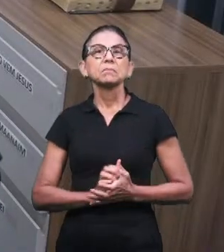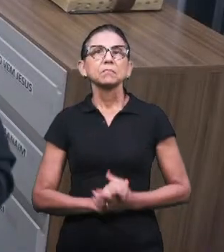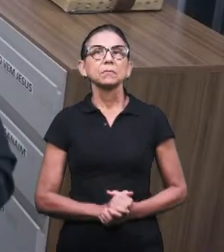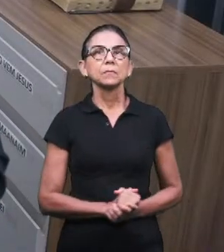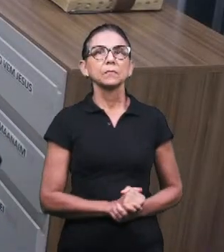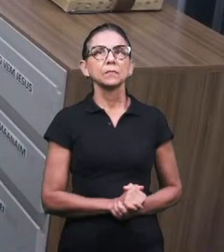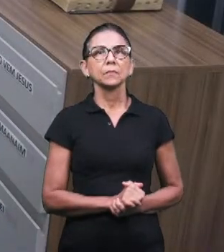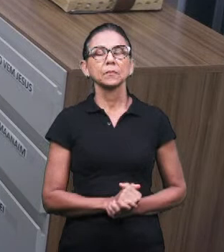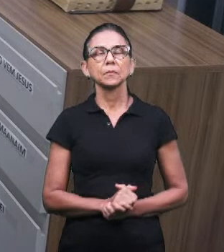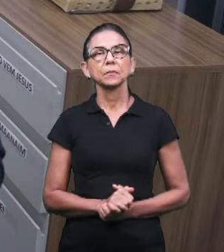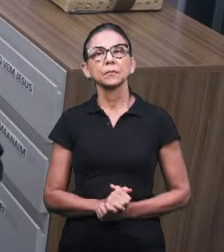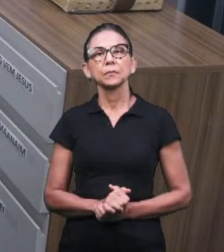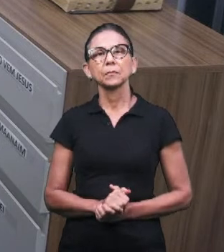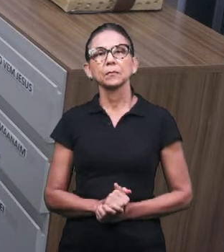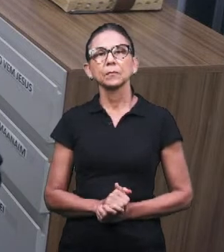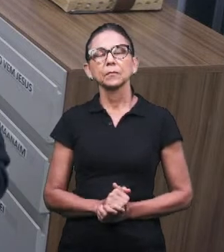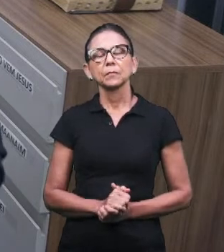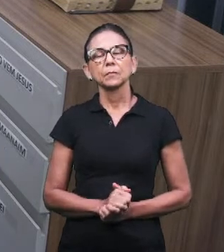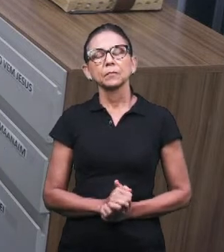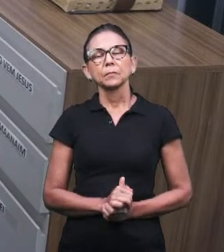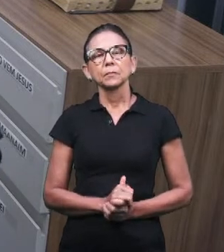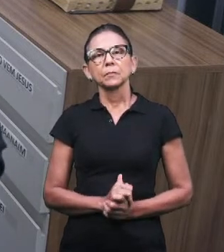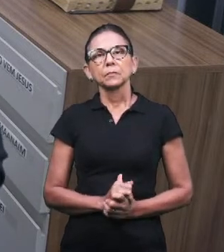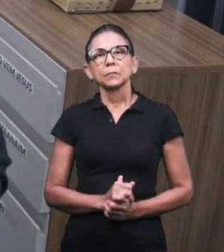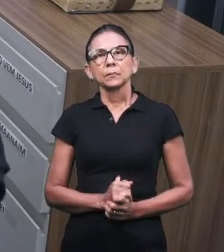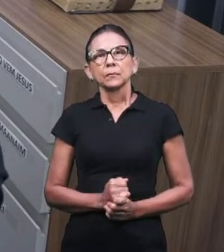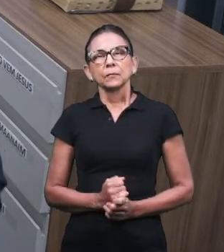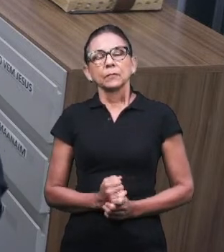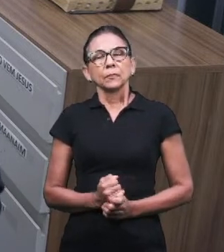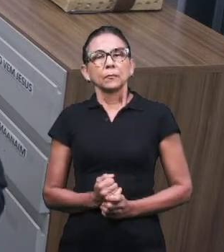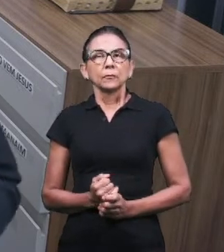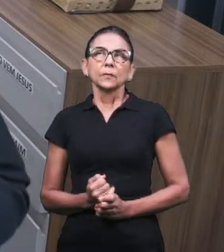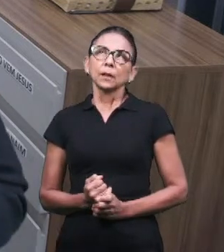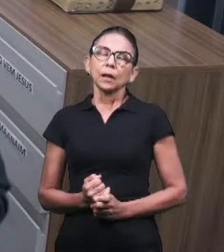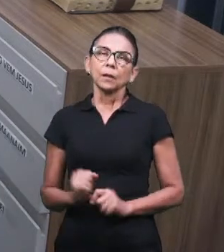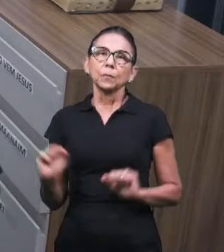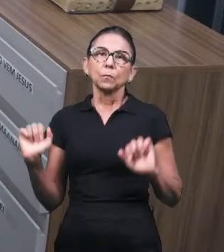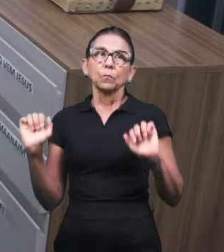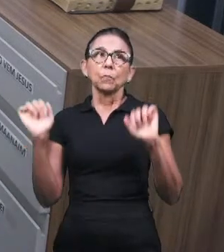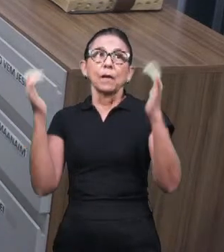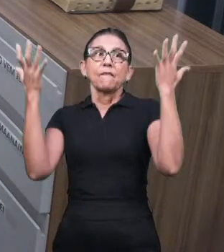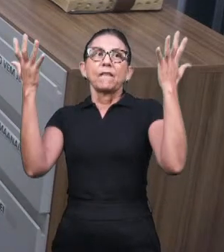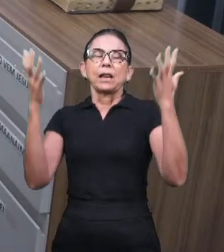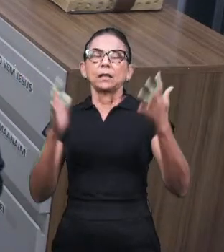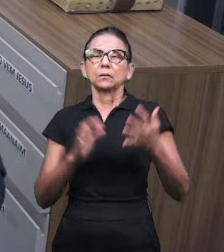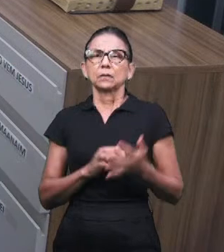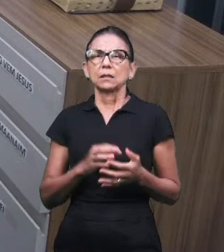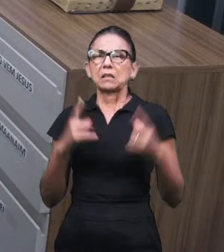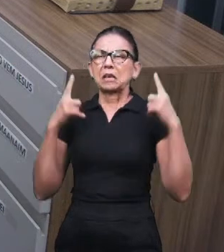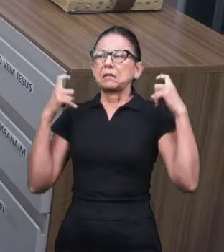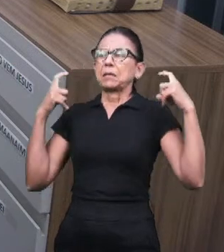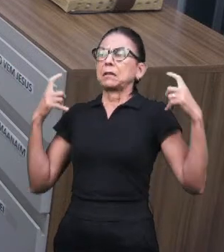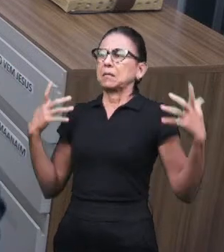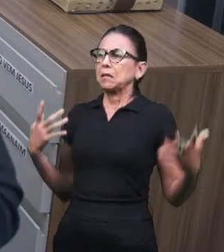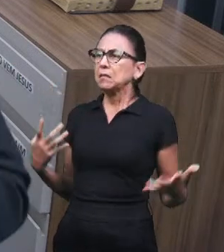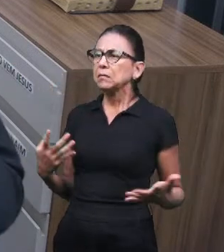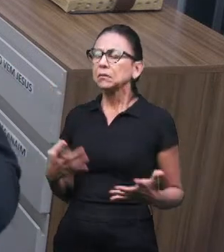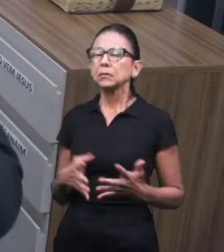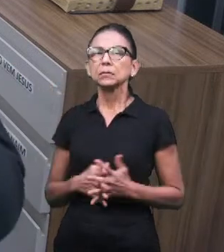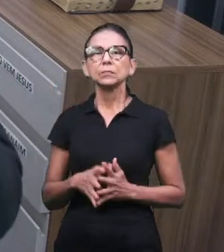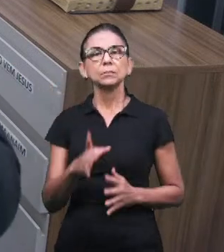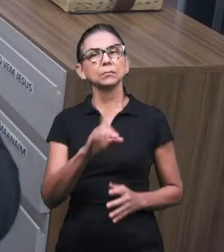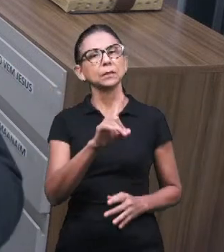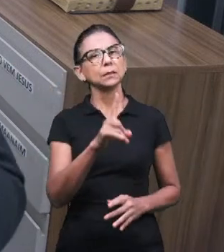Porque às vezes o pessoal pensa que um evento desse é levar perturbação. Fala para os irmãos como é que